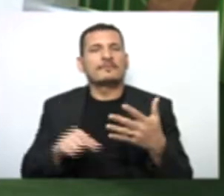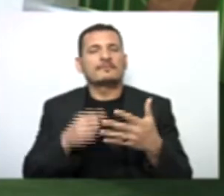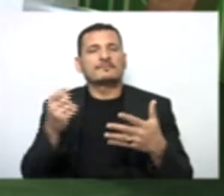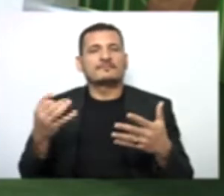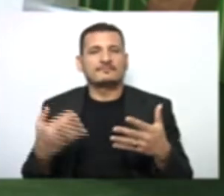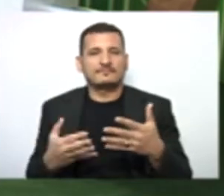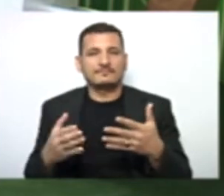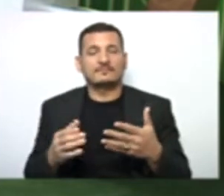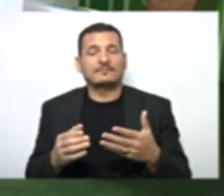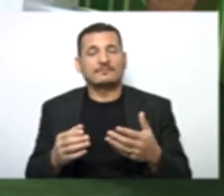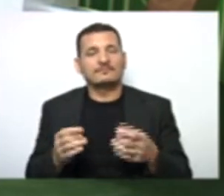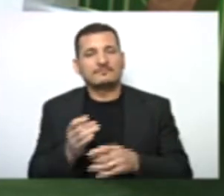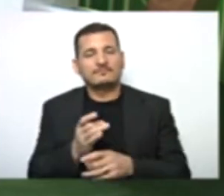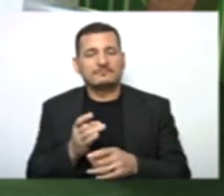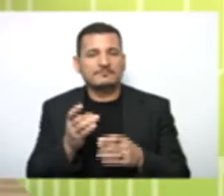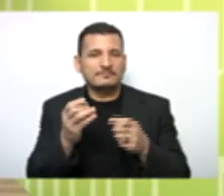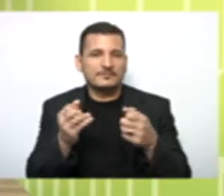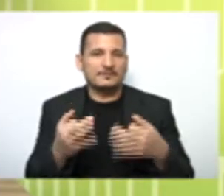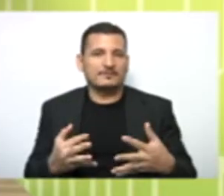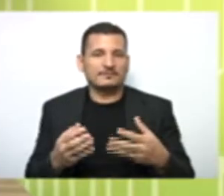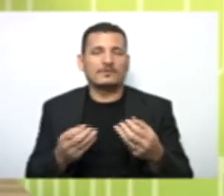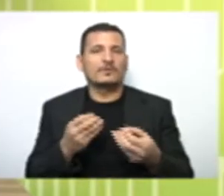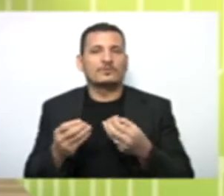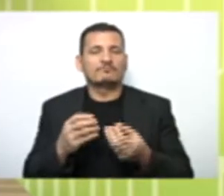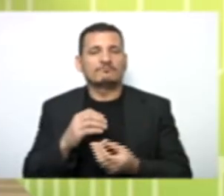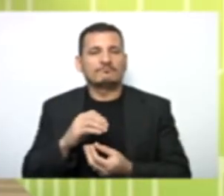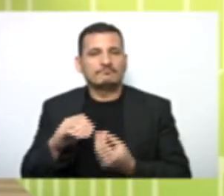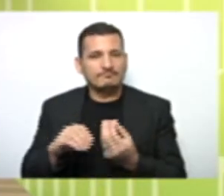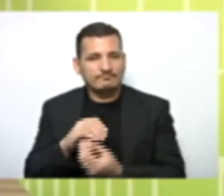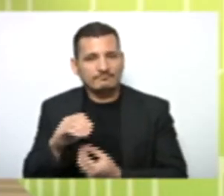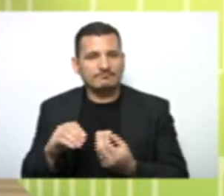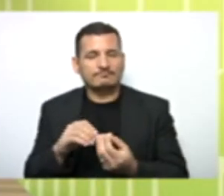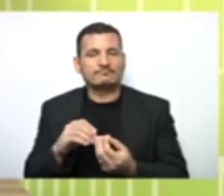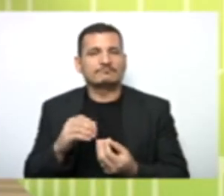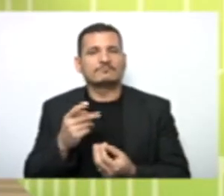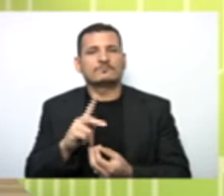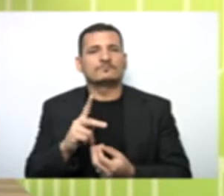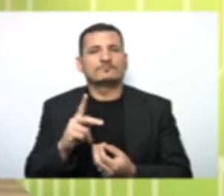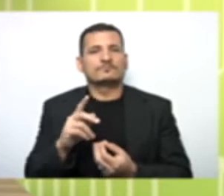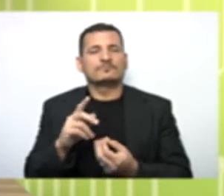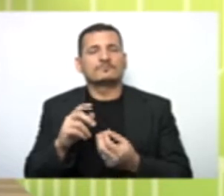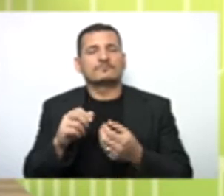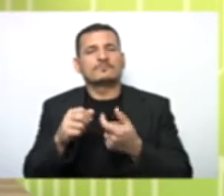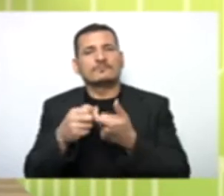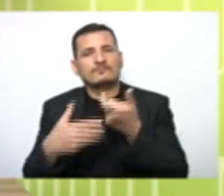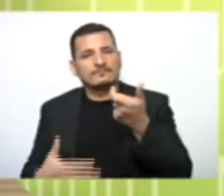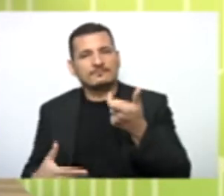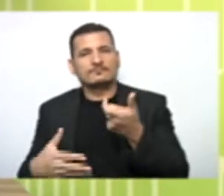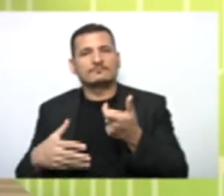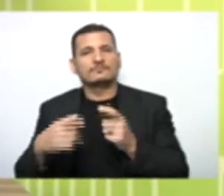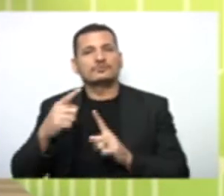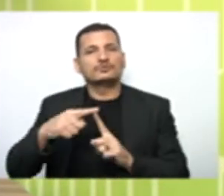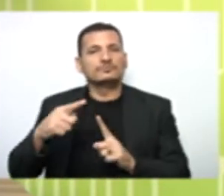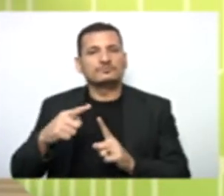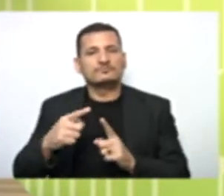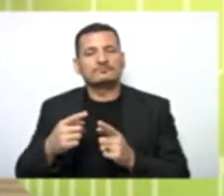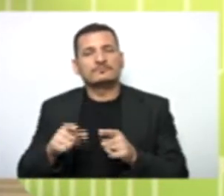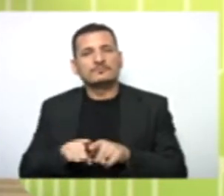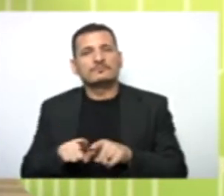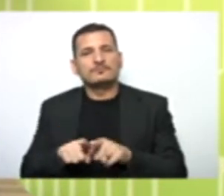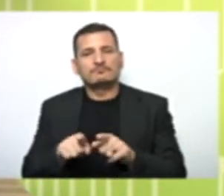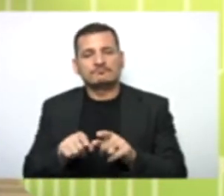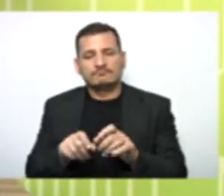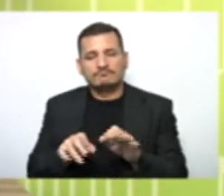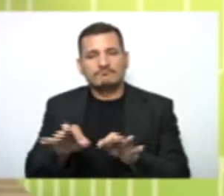vamos falar de processos, suas definições, tipos e gerenciamento. Então, nós vamos entender um pouco aí